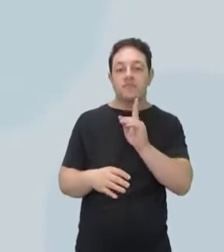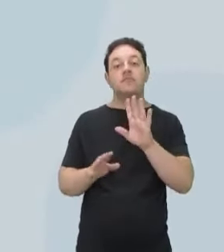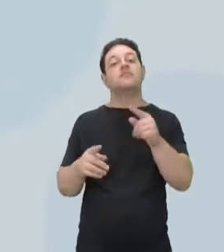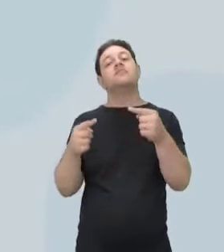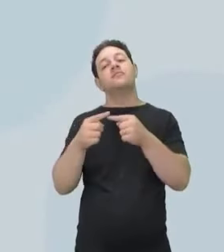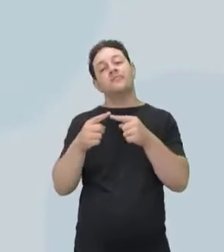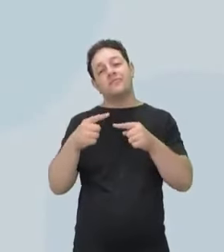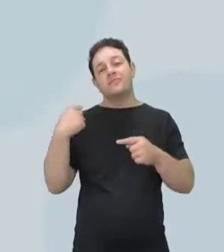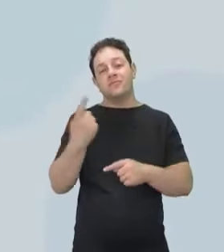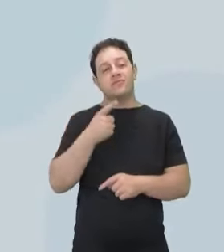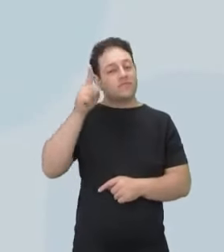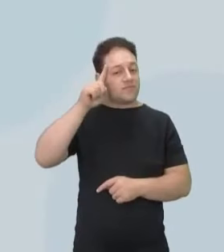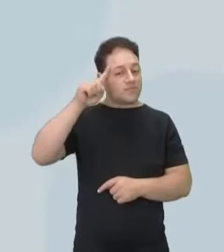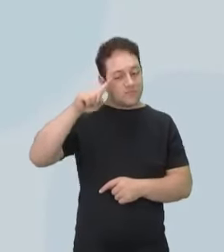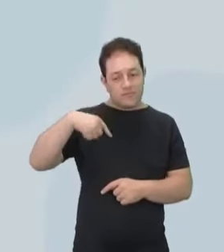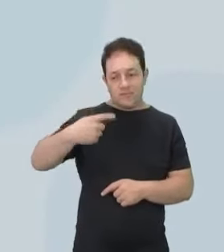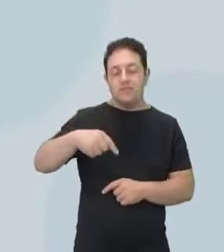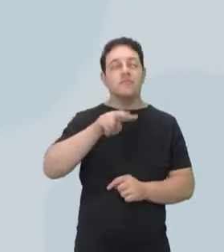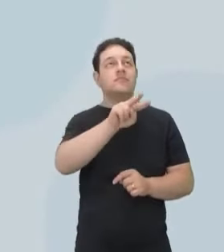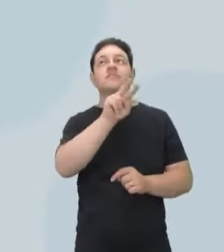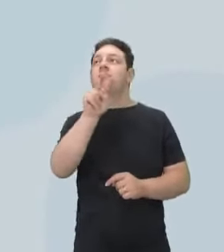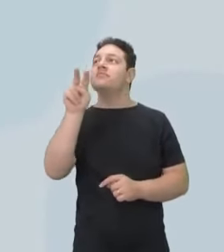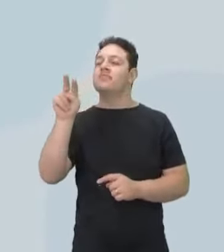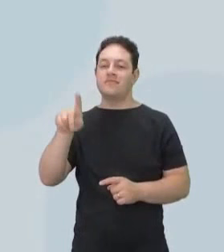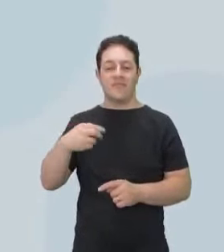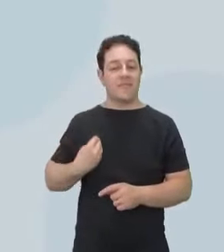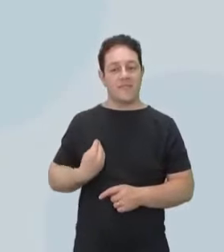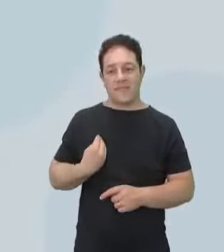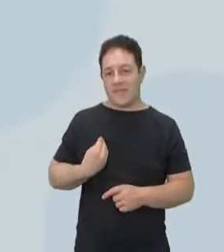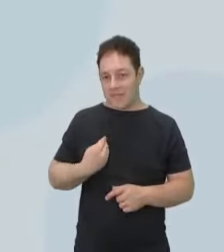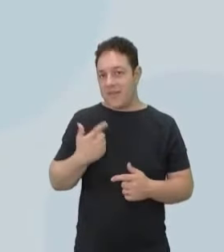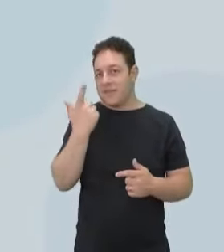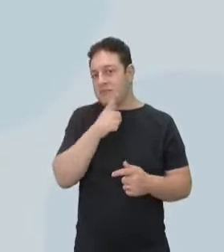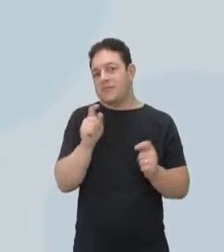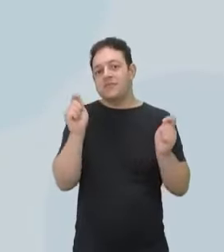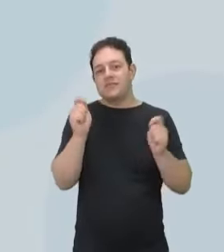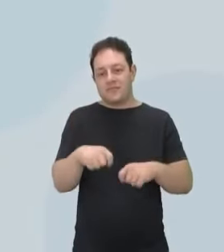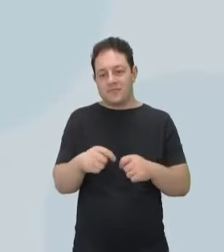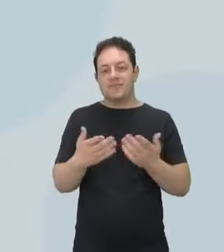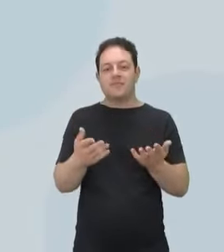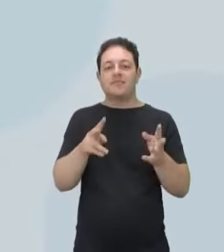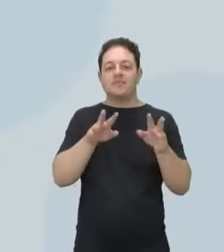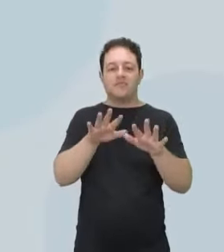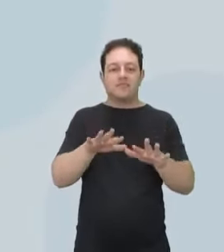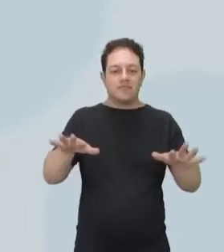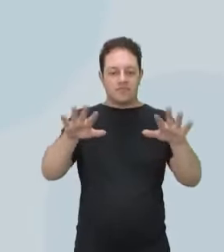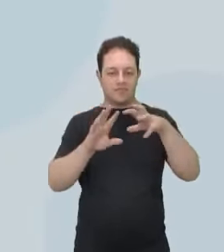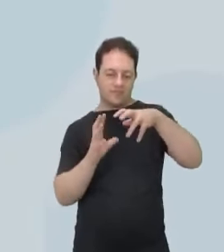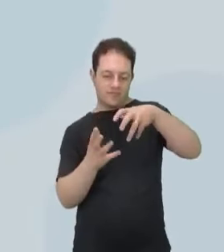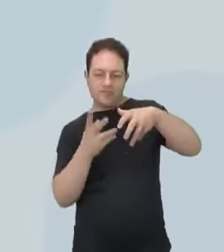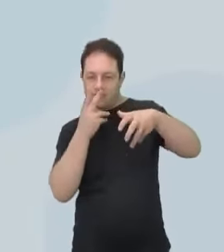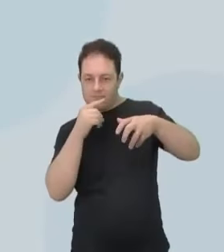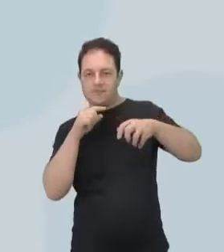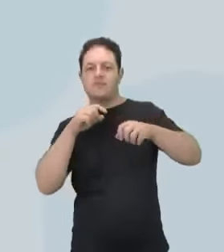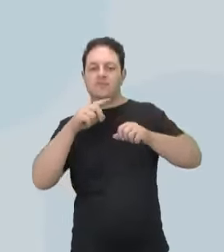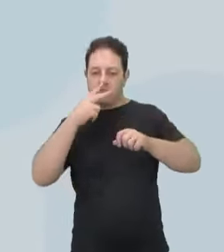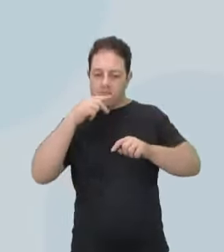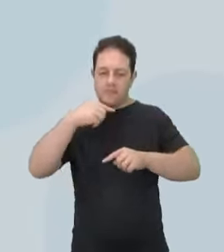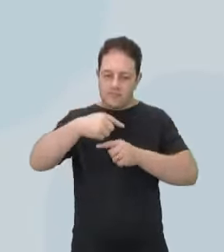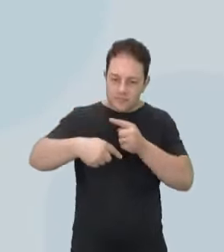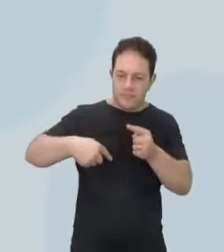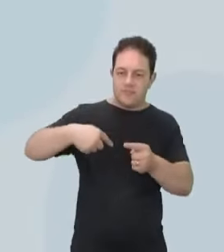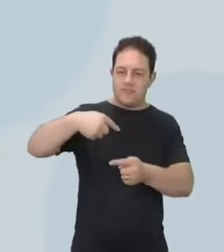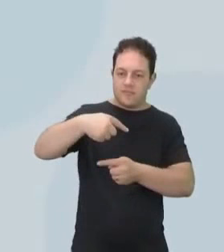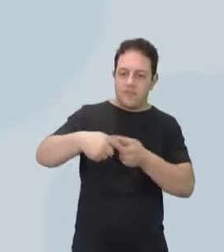nosso cotidiano, né? A vida ela foi possibilitada através da existência desse fluxo, né? Então, toda